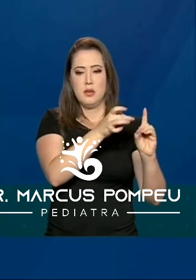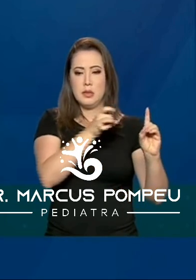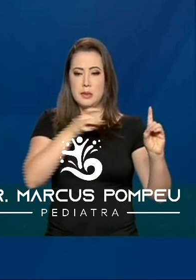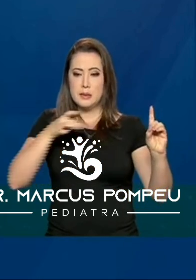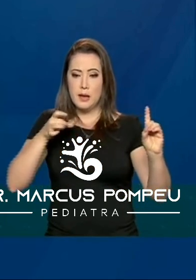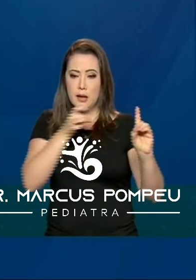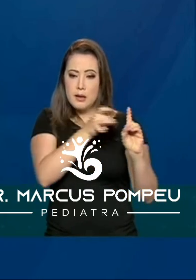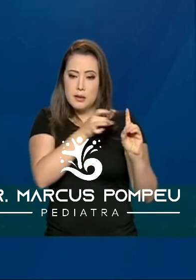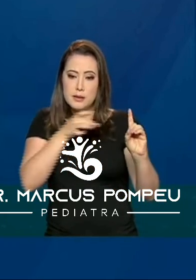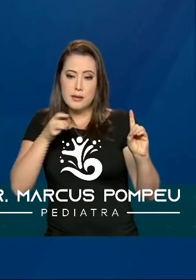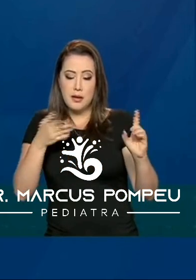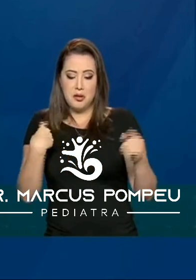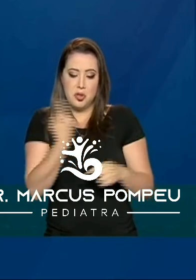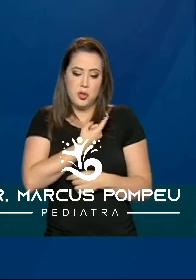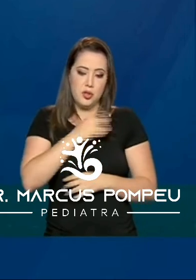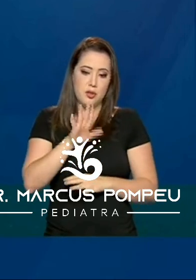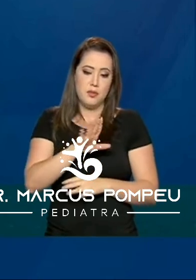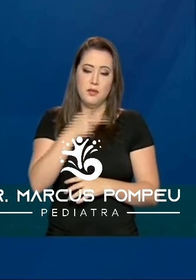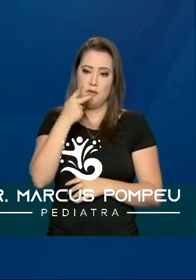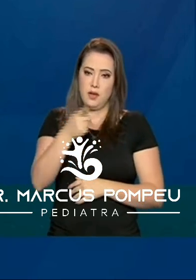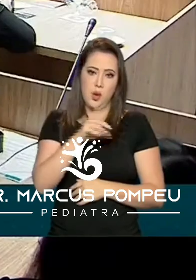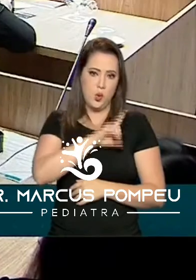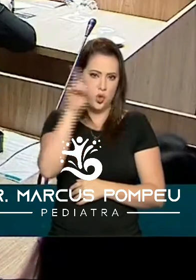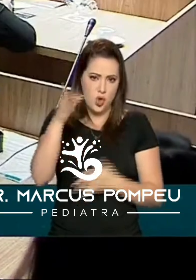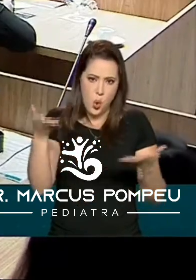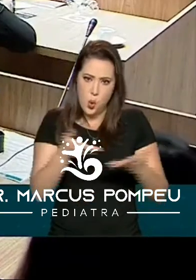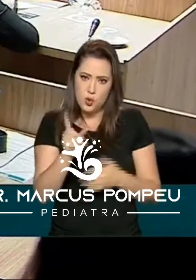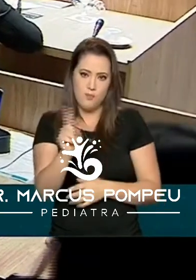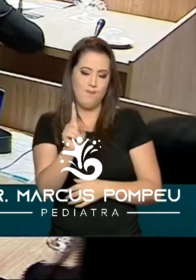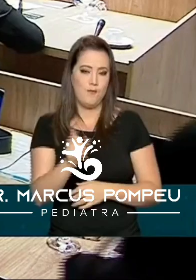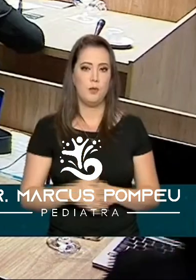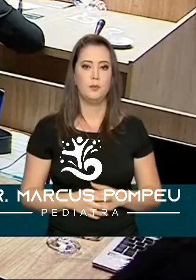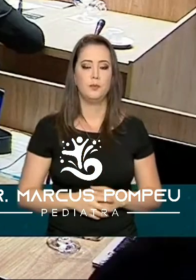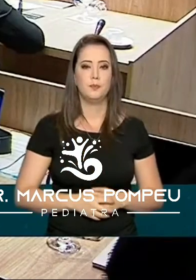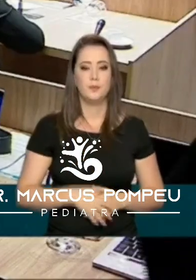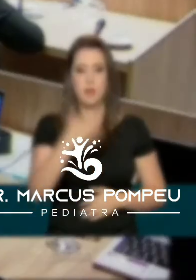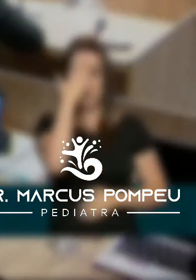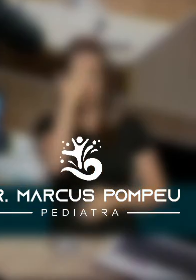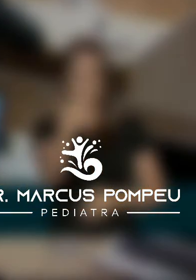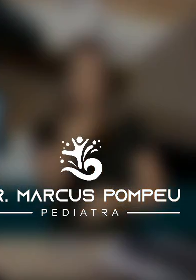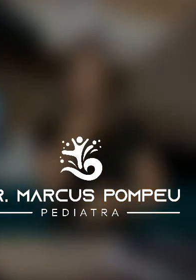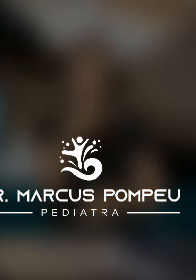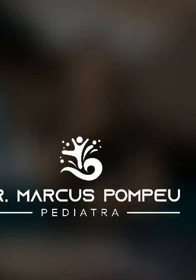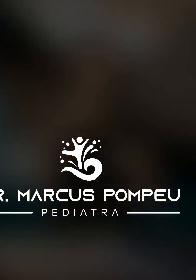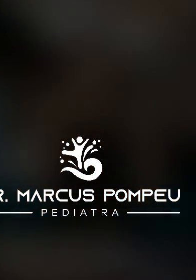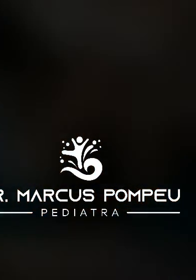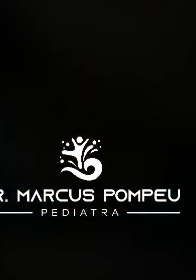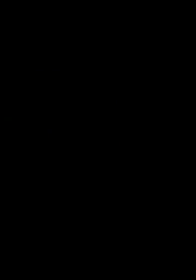vocês, o dia não é hoje. Muito obrigado, doutor, pela participação.